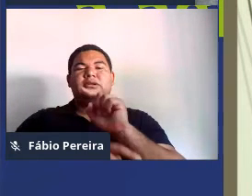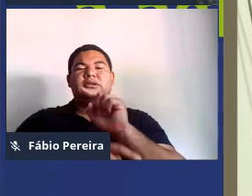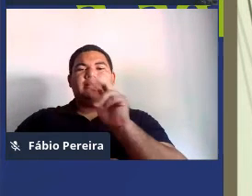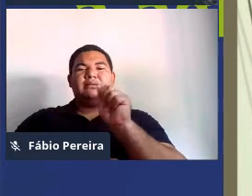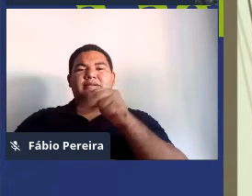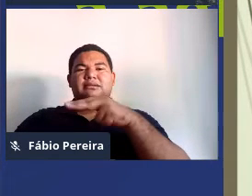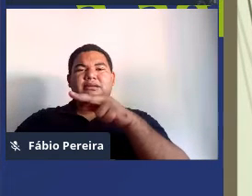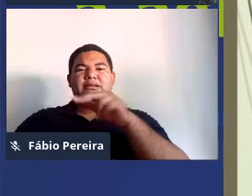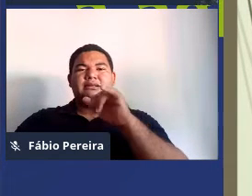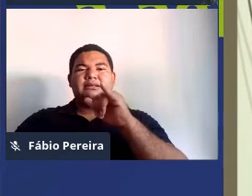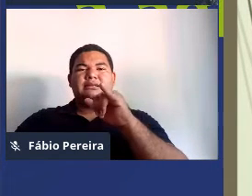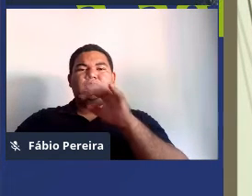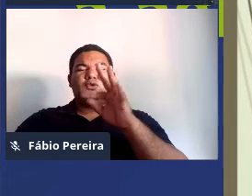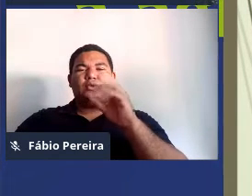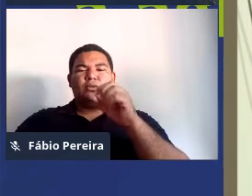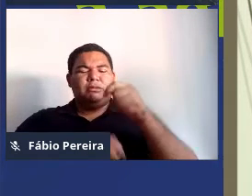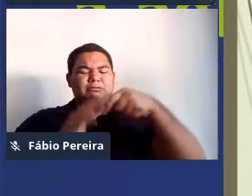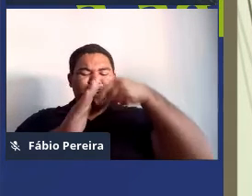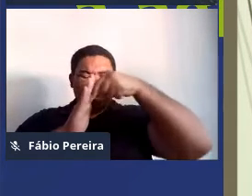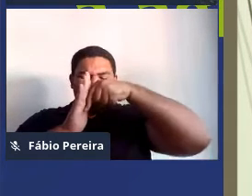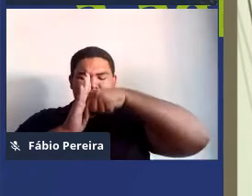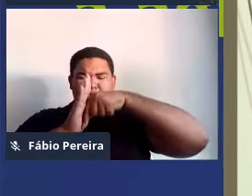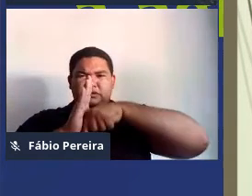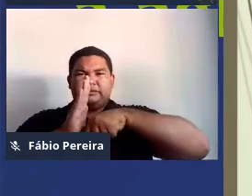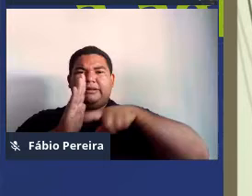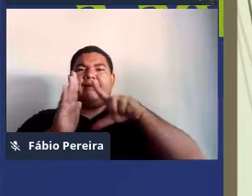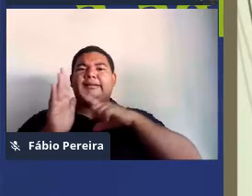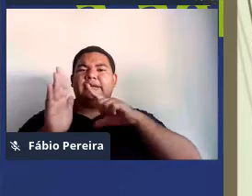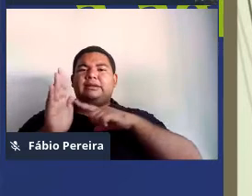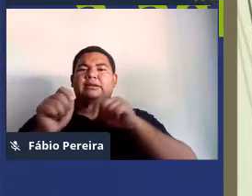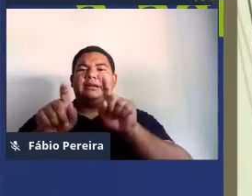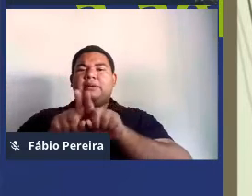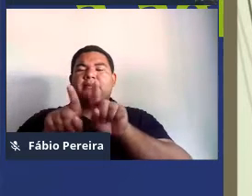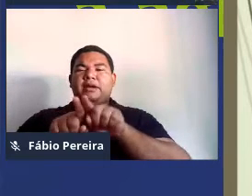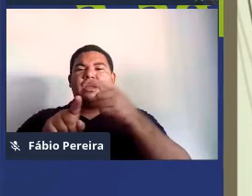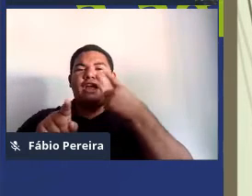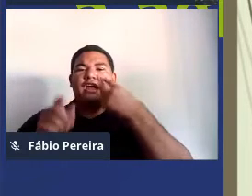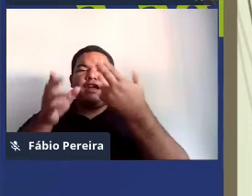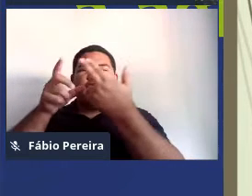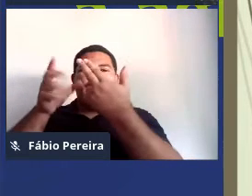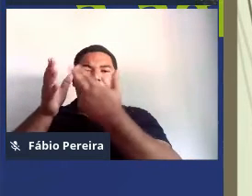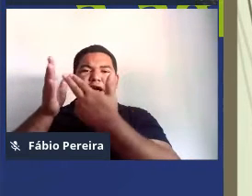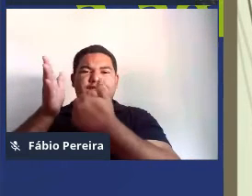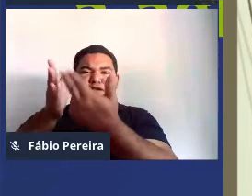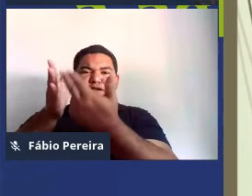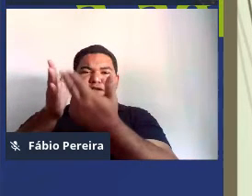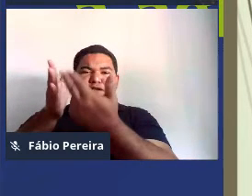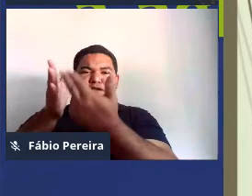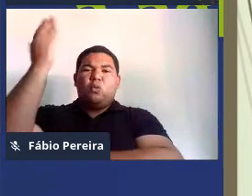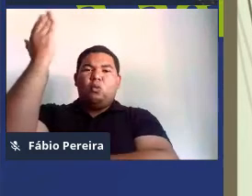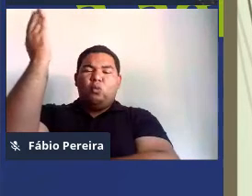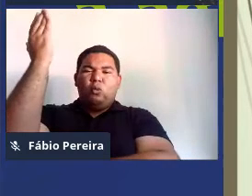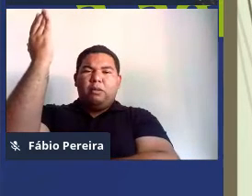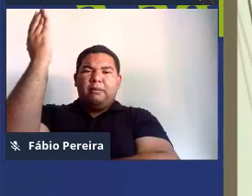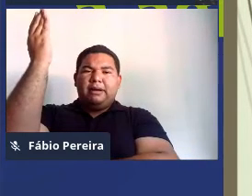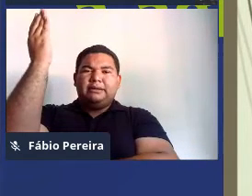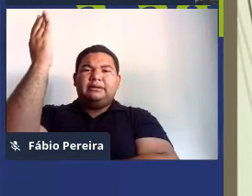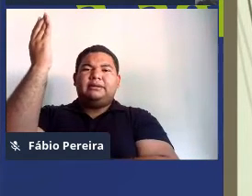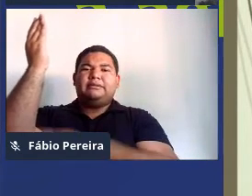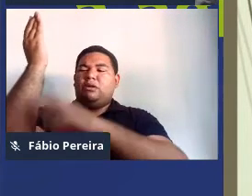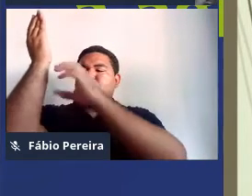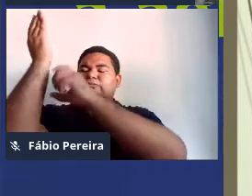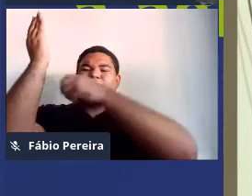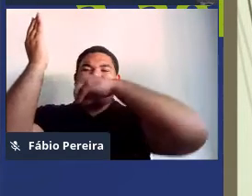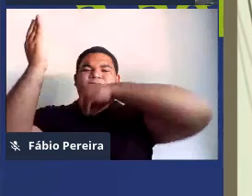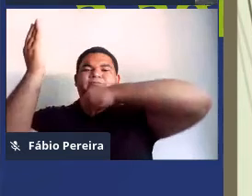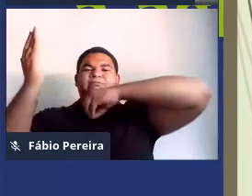digestório, pegou um pedacinho de madeira, que é o que vocês estão vendo aqui, após essa madeira passar pelo tubo digestório,